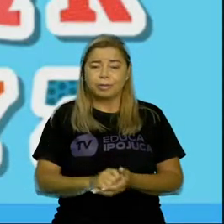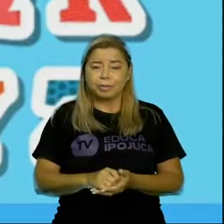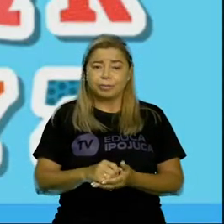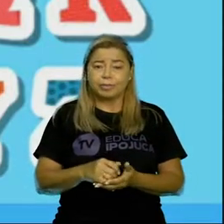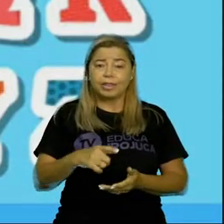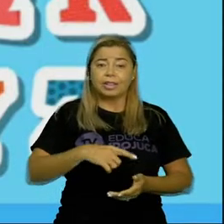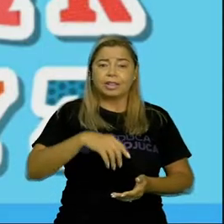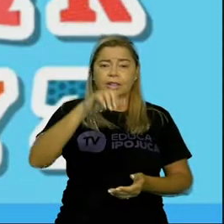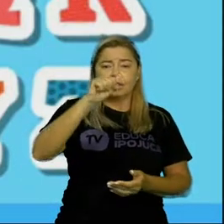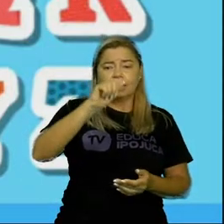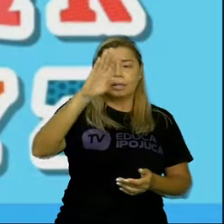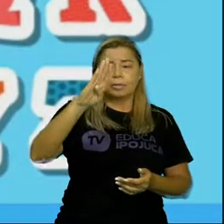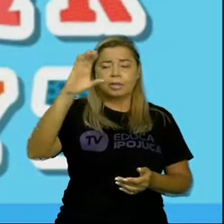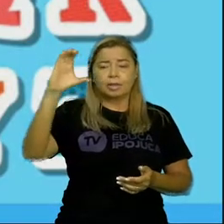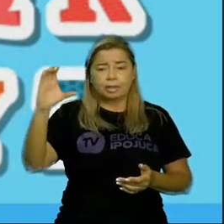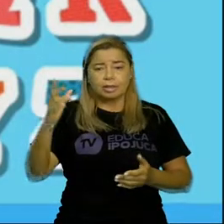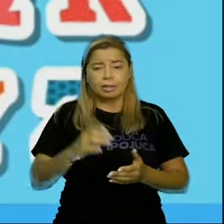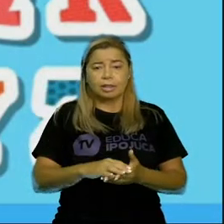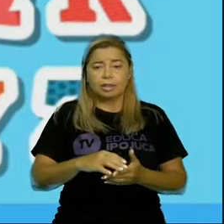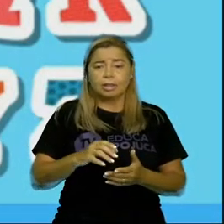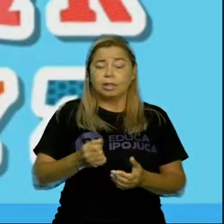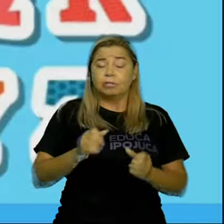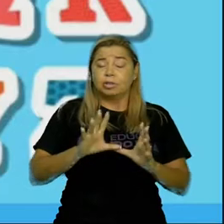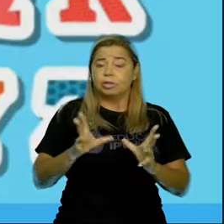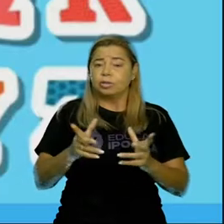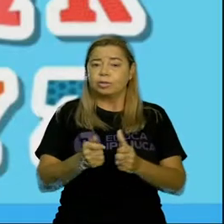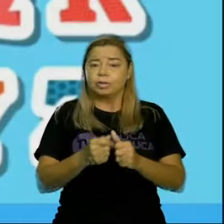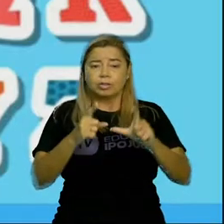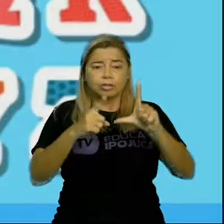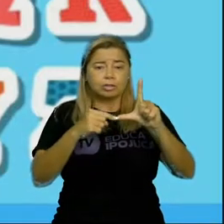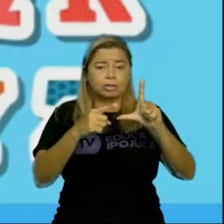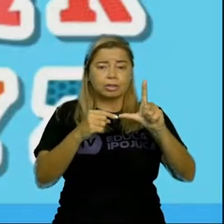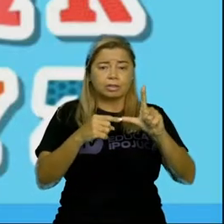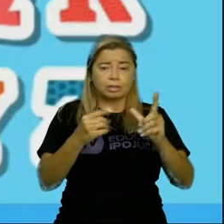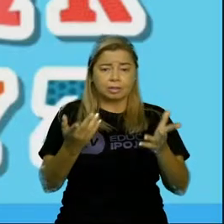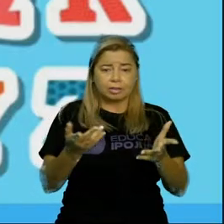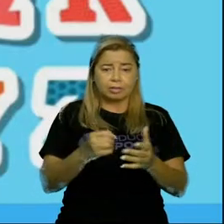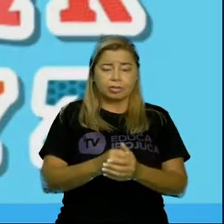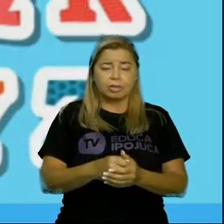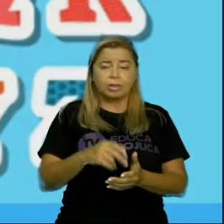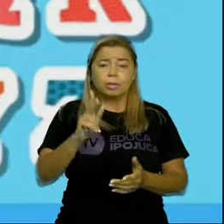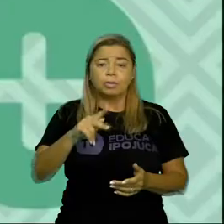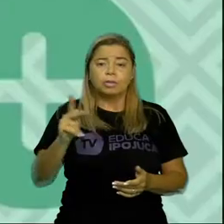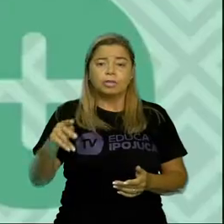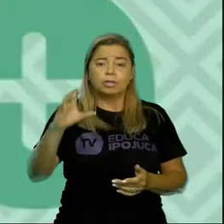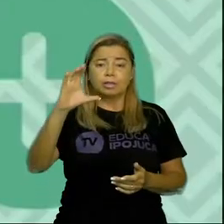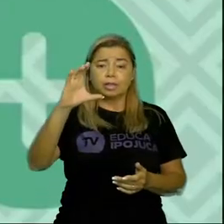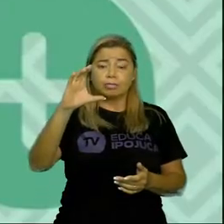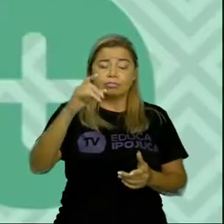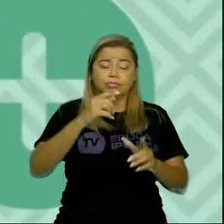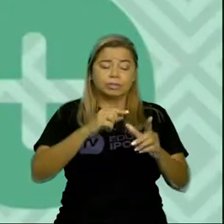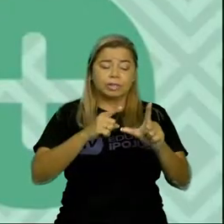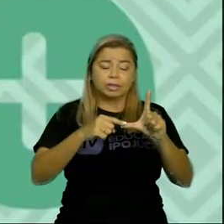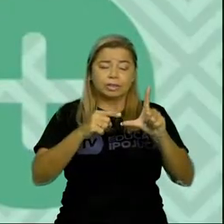né? Temos todas as letrinhas. O nome da tia Carla começa com a letrinha C.